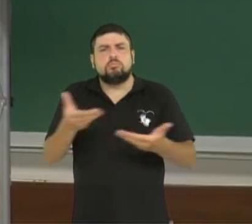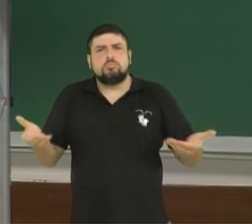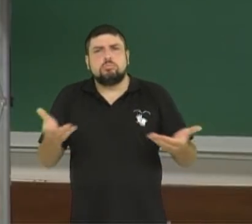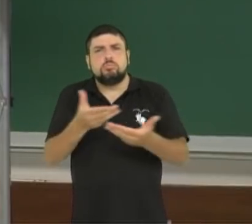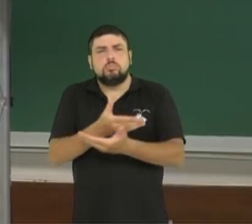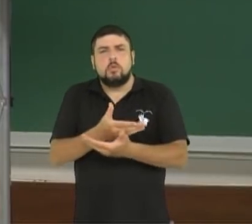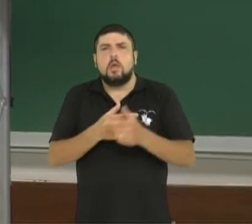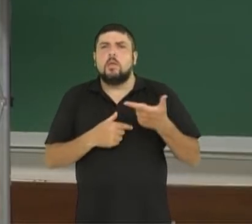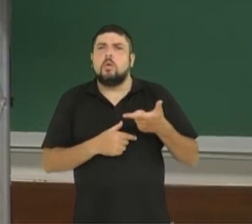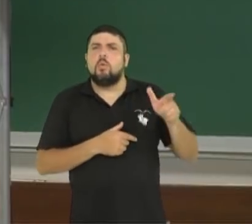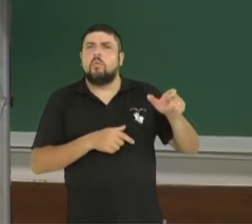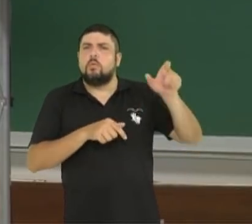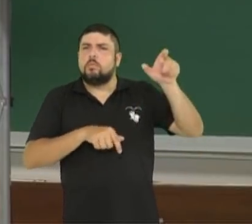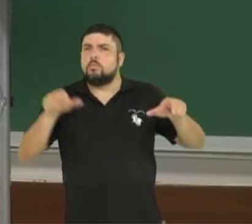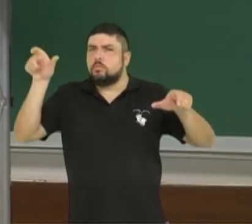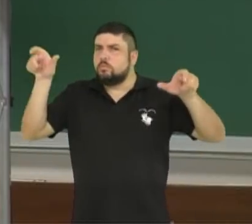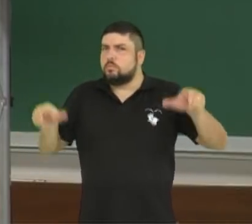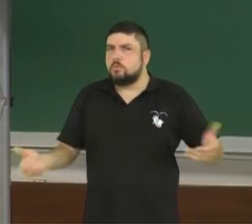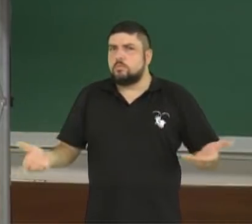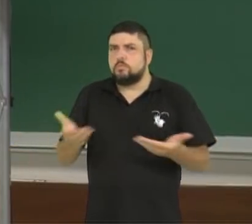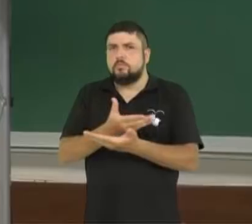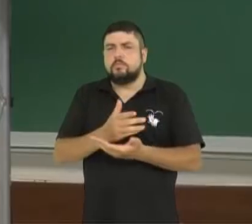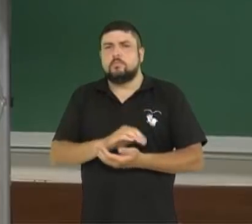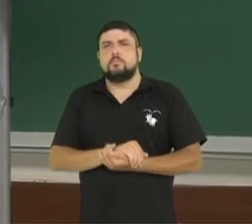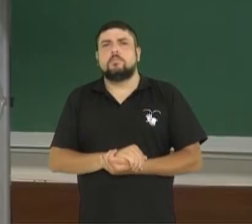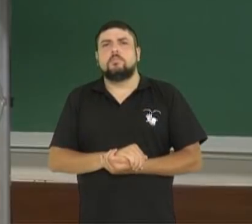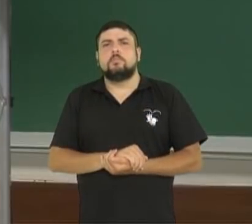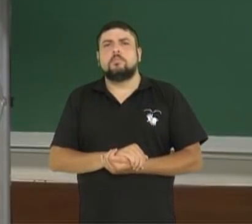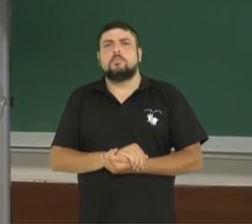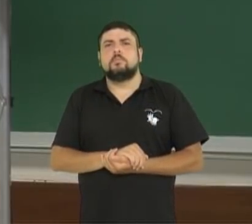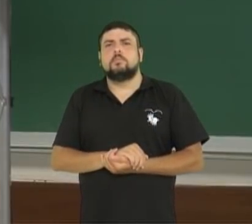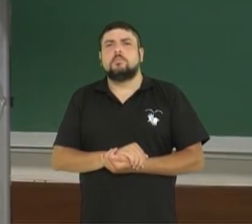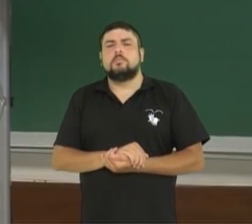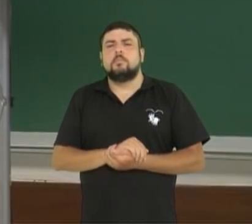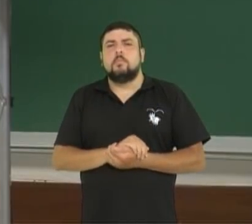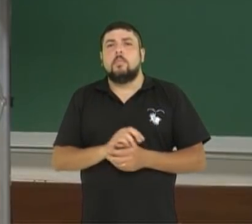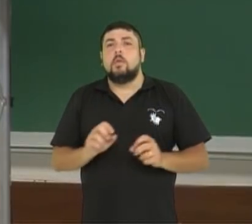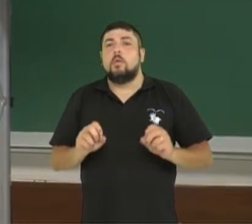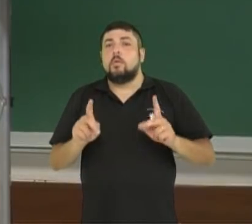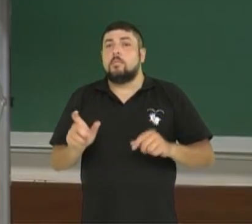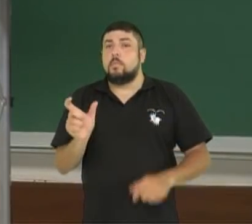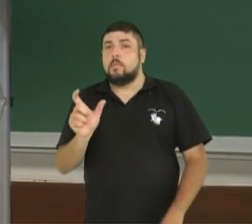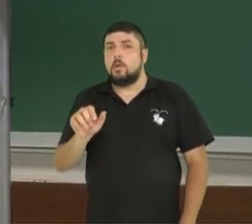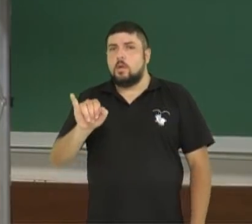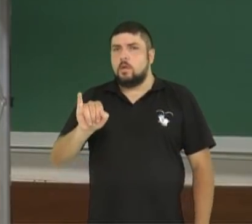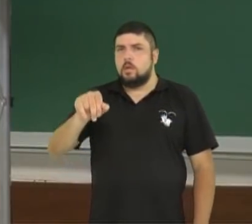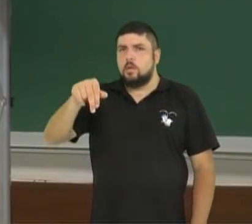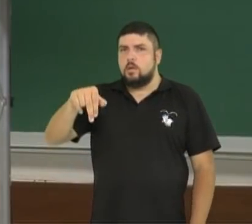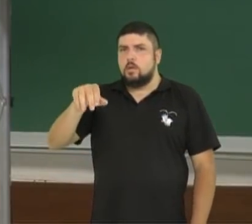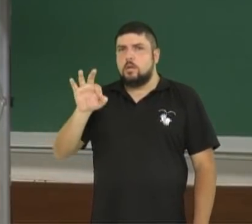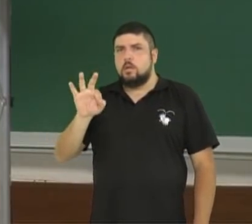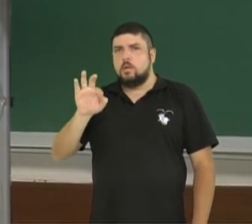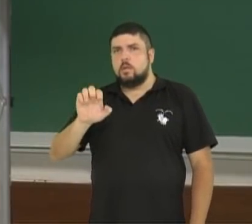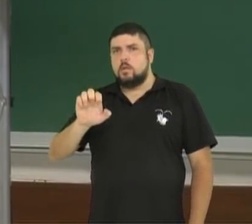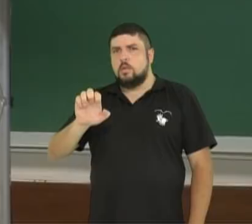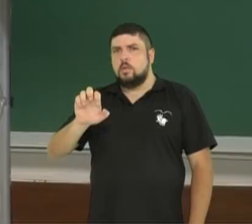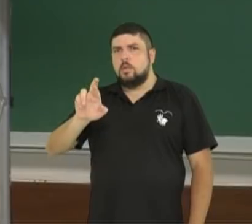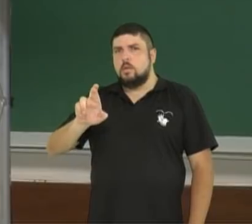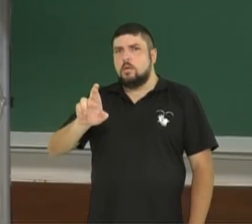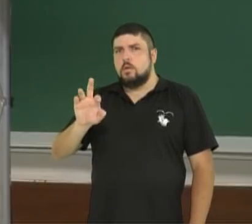entre diferentes textos. Muito bem, então a gente tem aqui, ó, que a palavra intertextualidade, né,